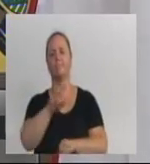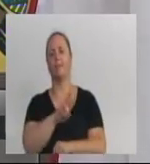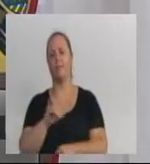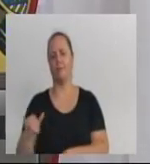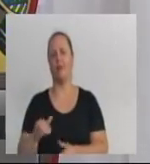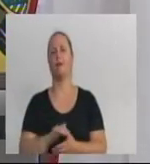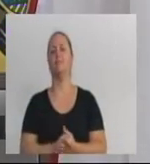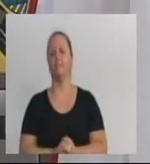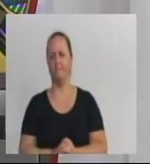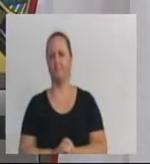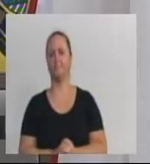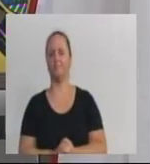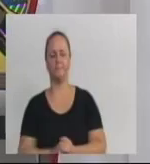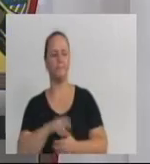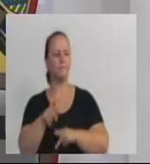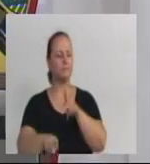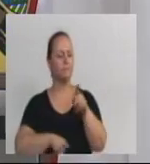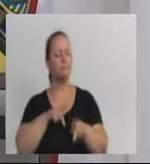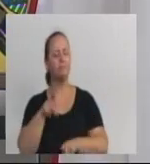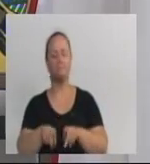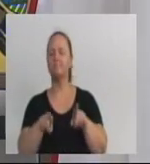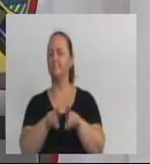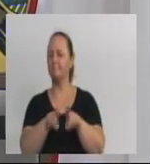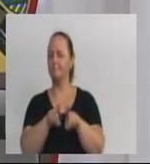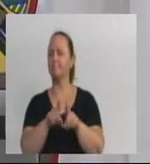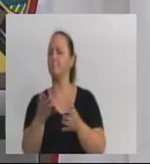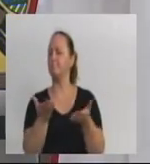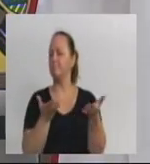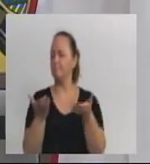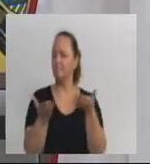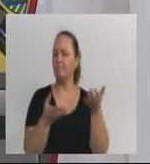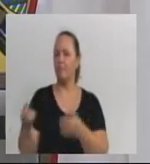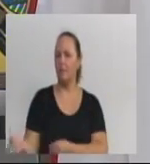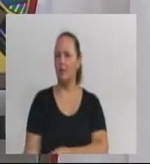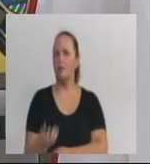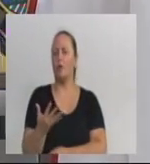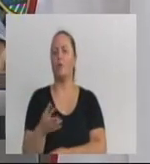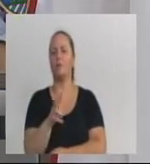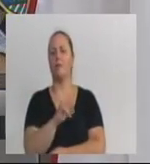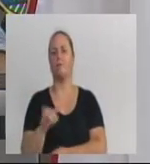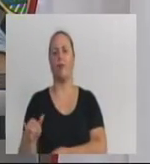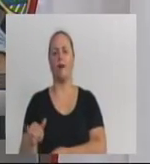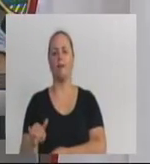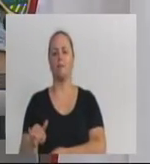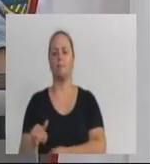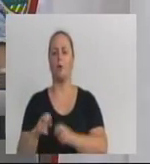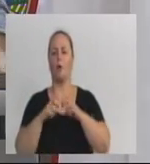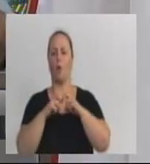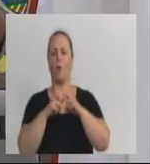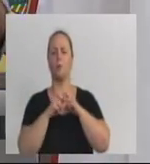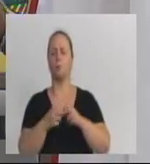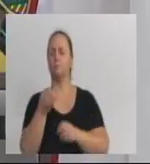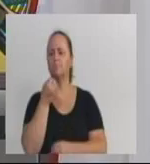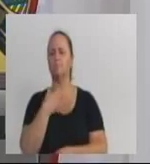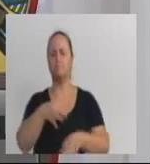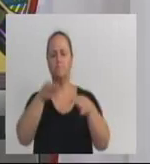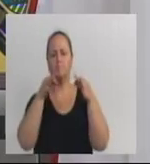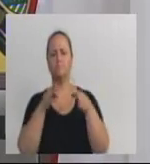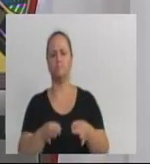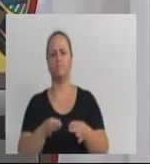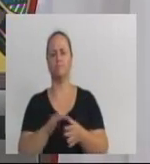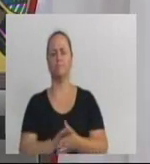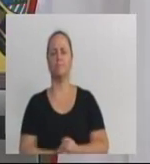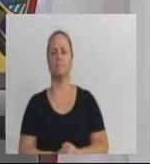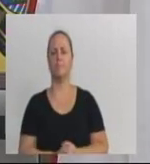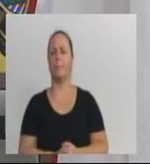terá quando da licitação, da nova licitação, as condições ideais para isso. Mas, além disso, os problemas